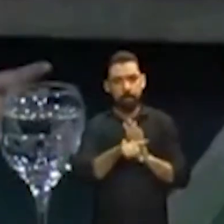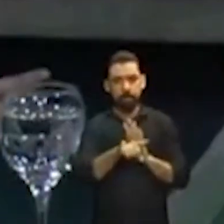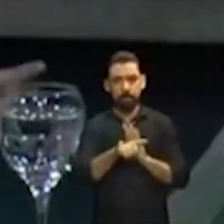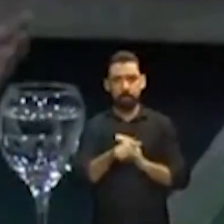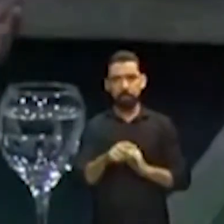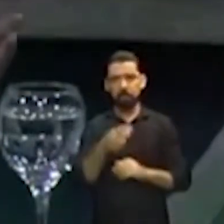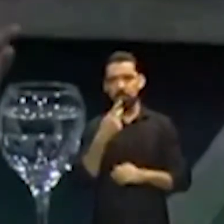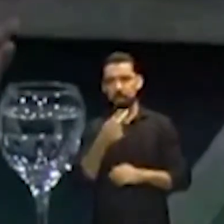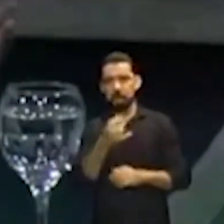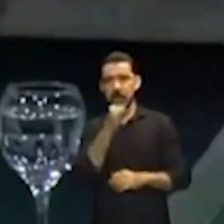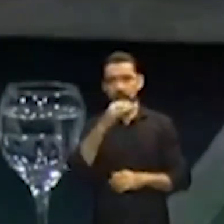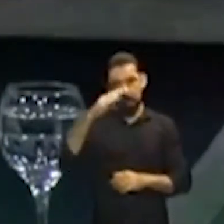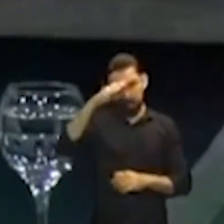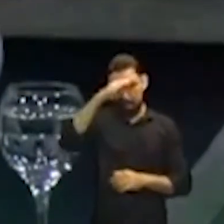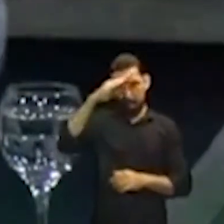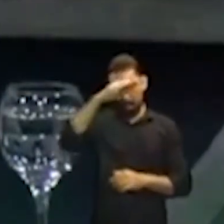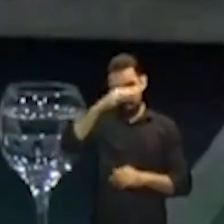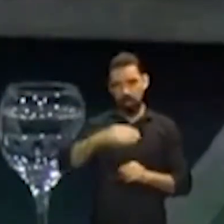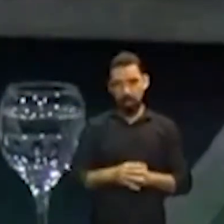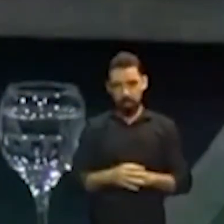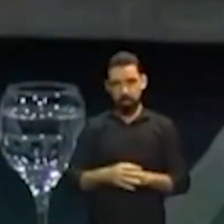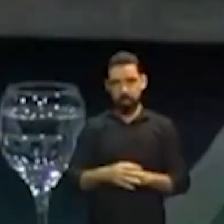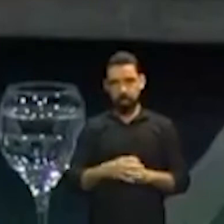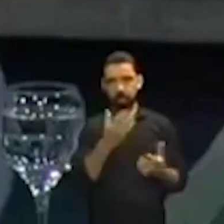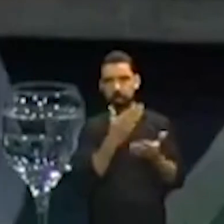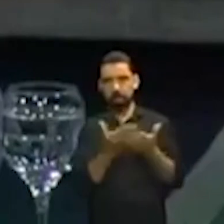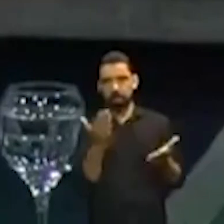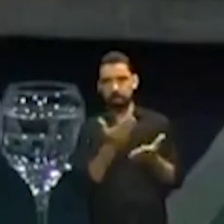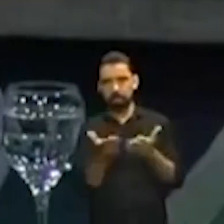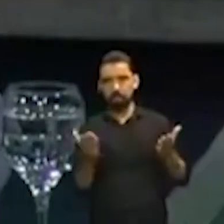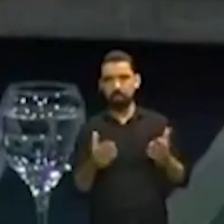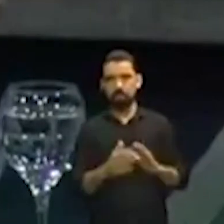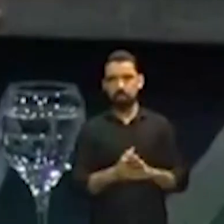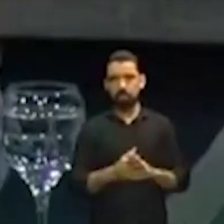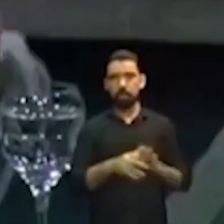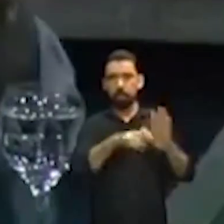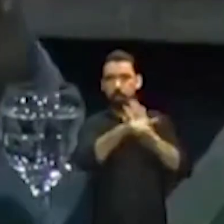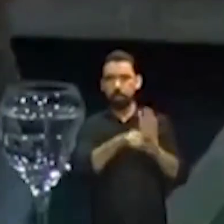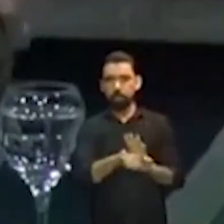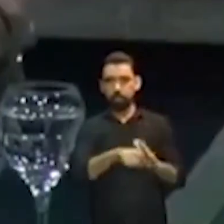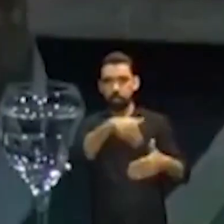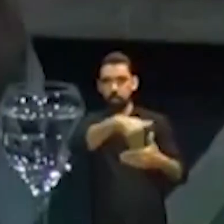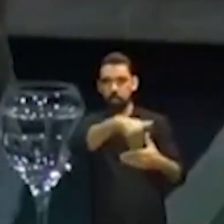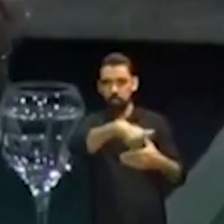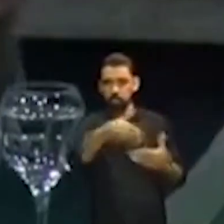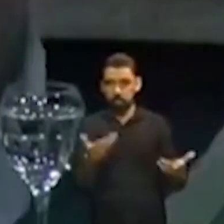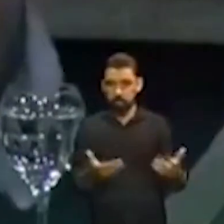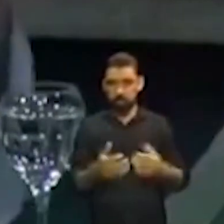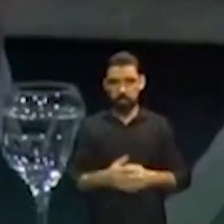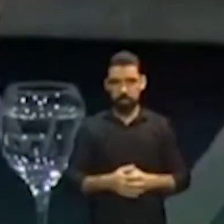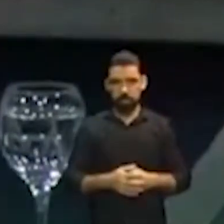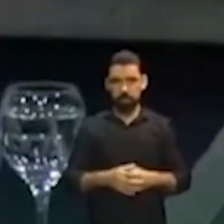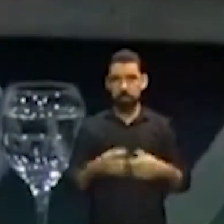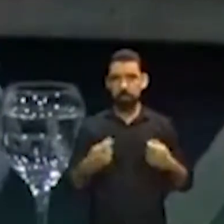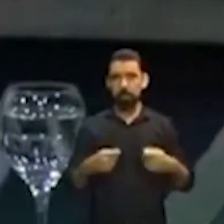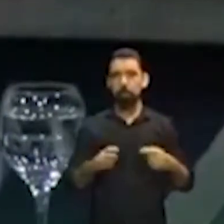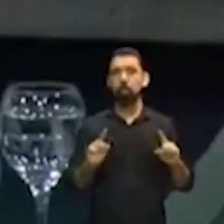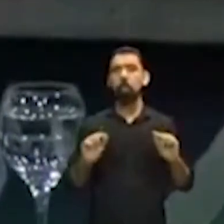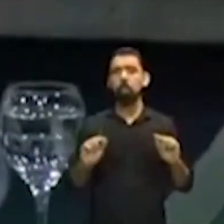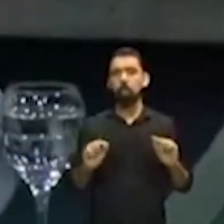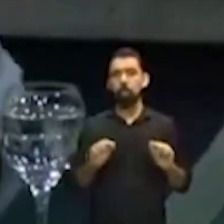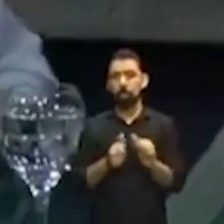você dizer que Bolsonaro está atrás do Lula numa pesquisa eleitoral, precisa não